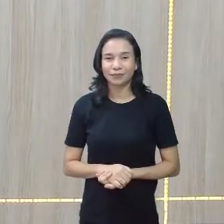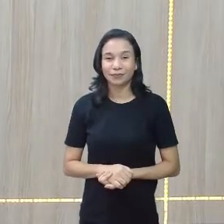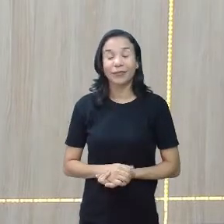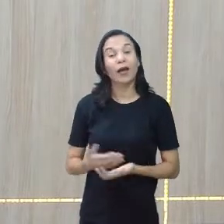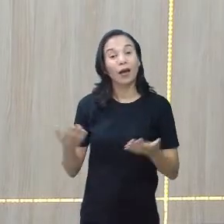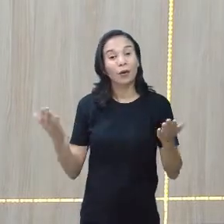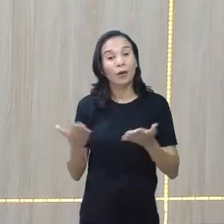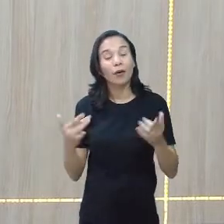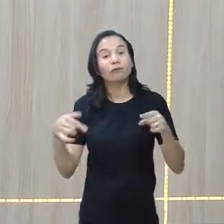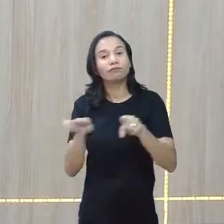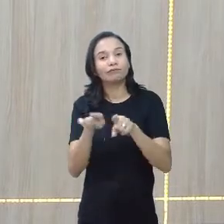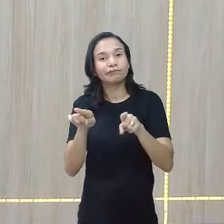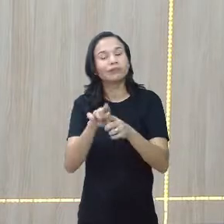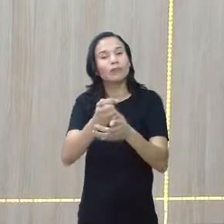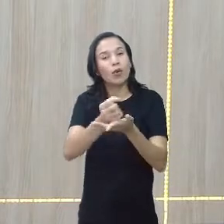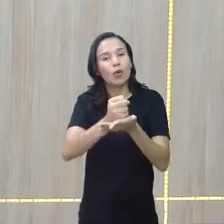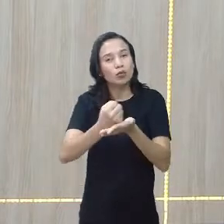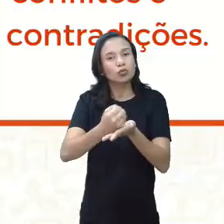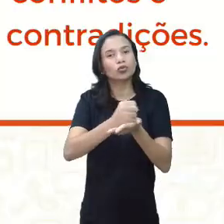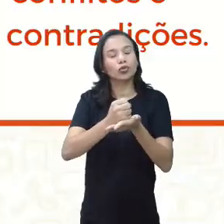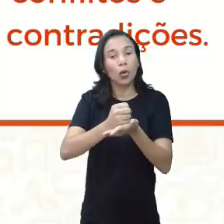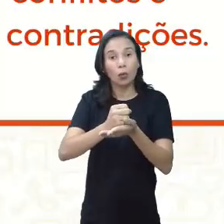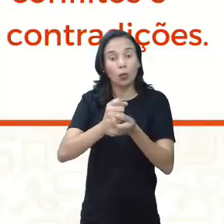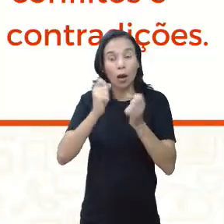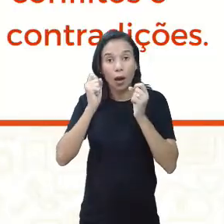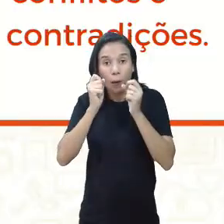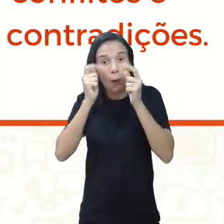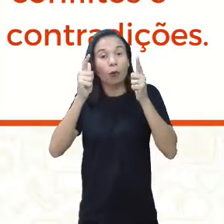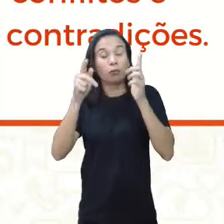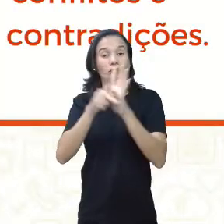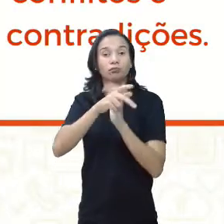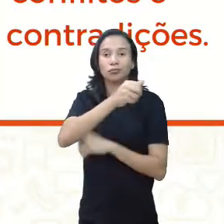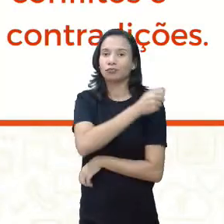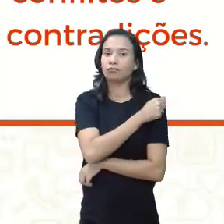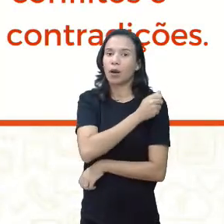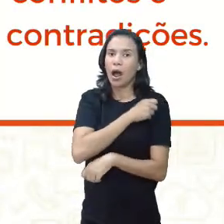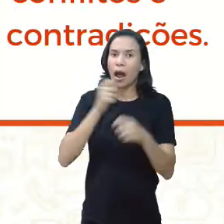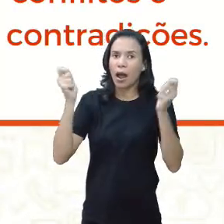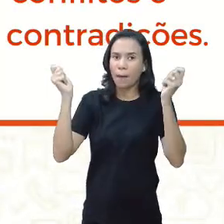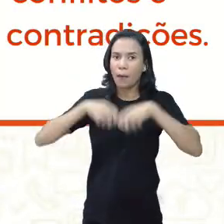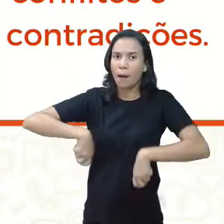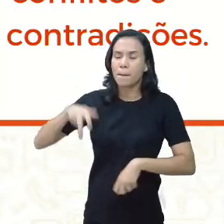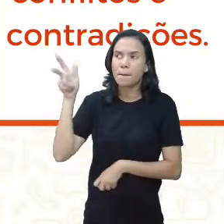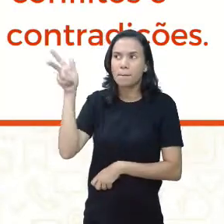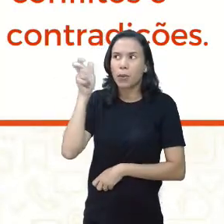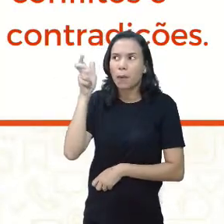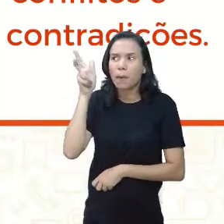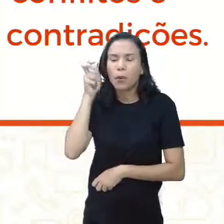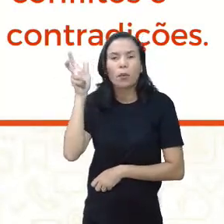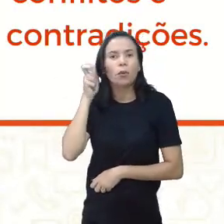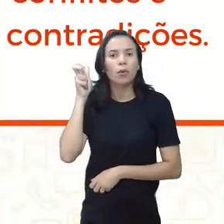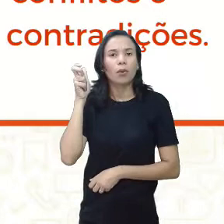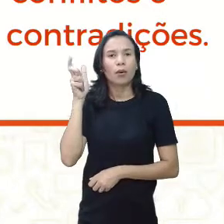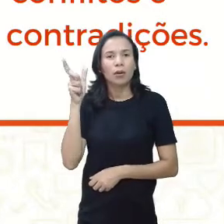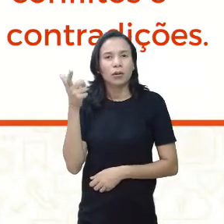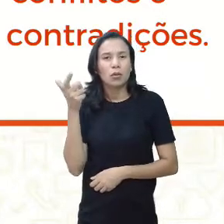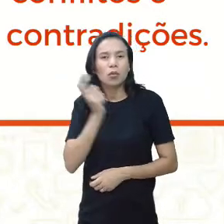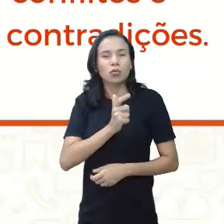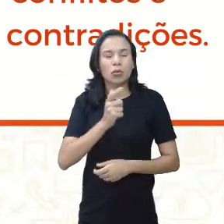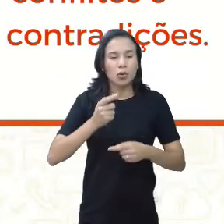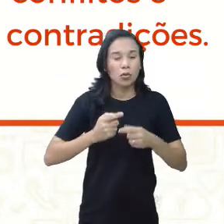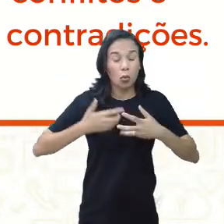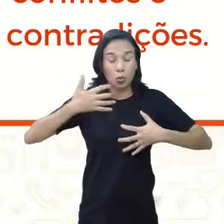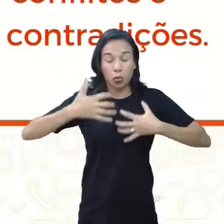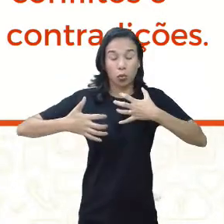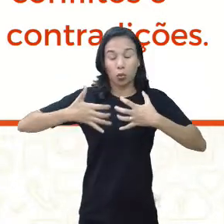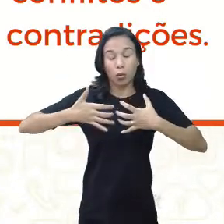E aí, o jogo também mobiliza no estudante a capacidade de ouvir, né? De superar os seus conflitos e